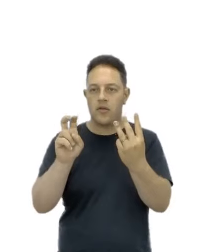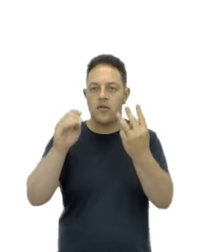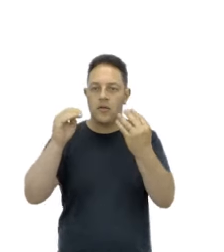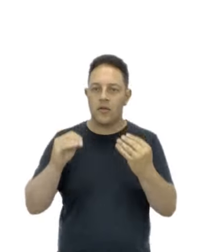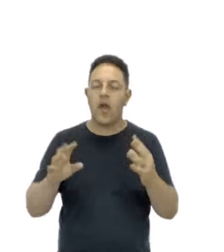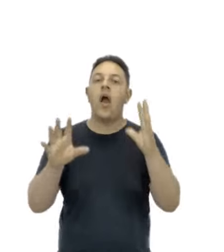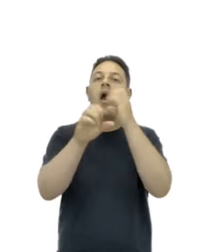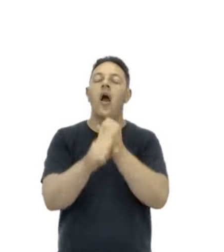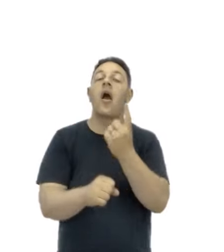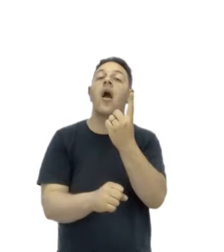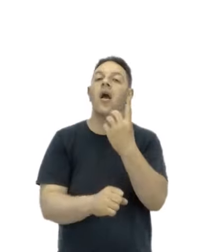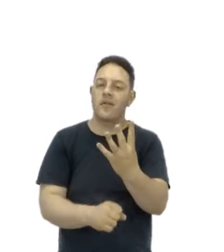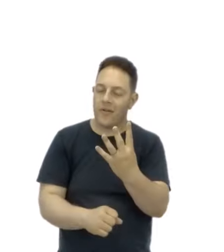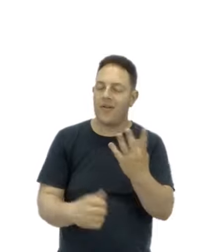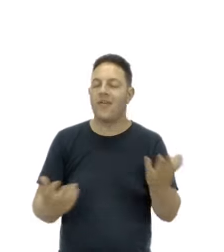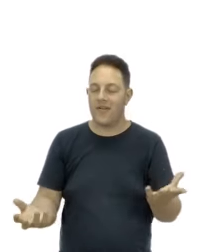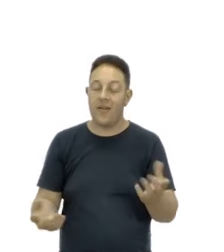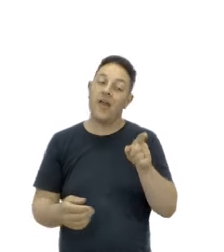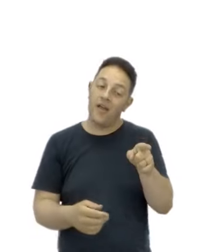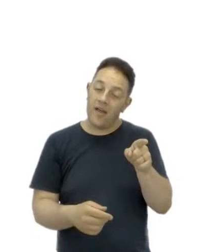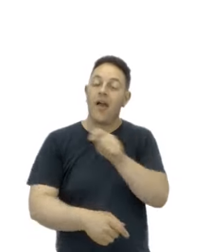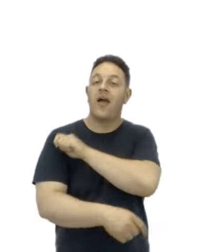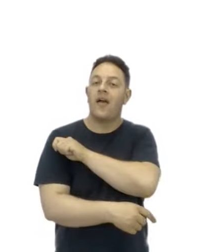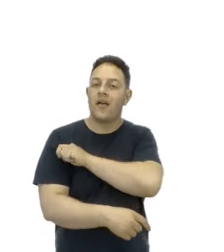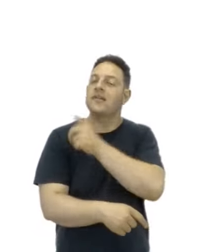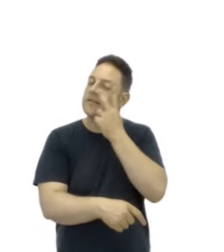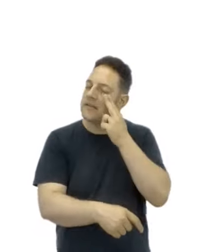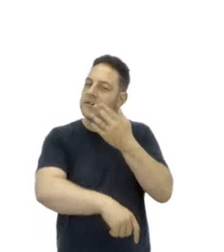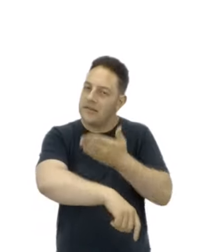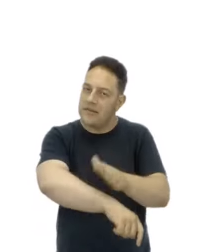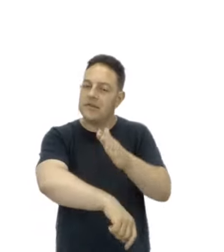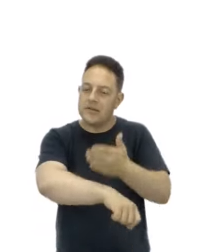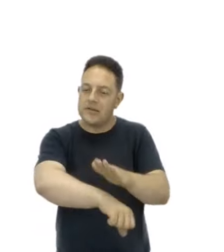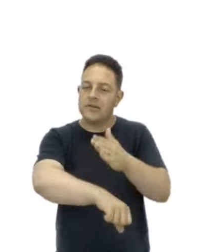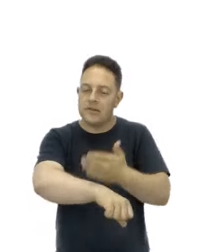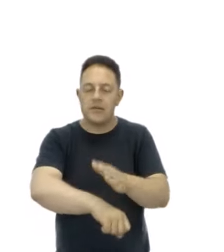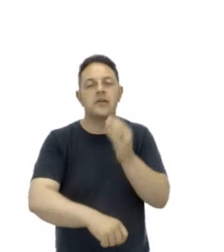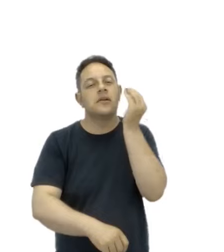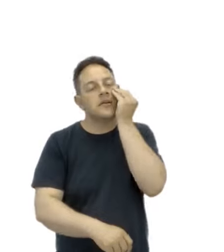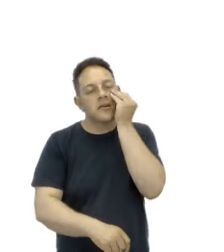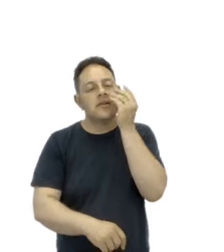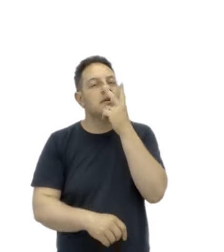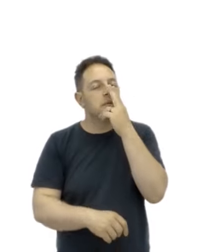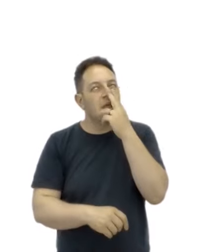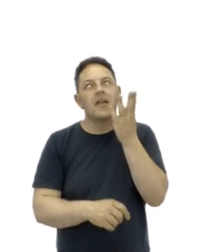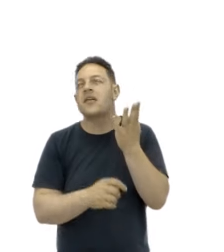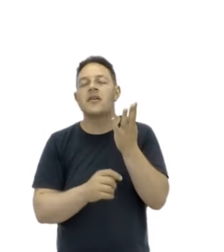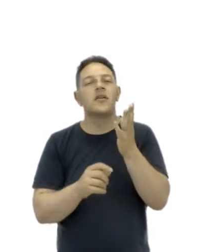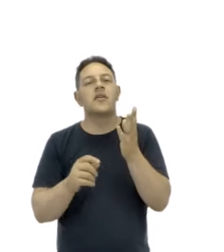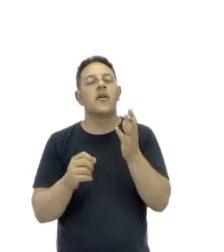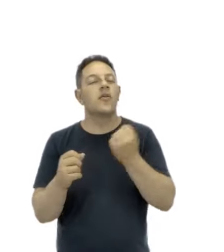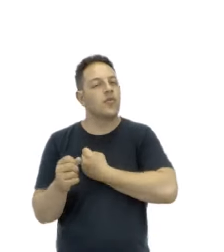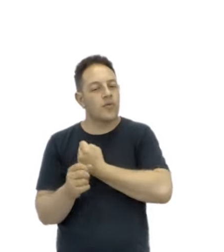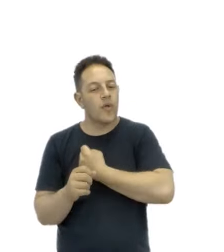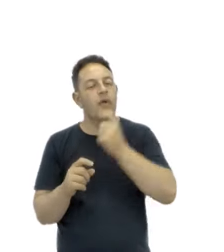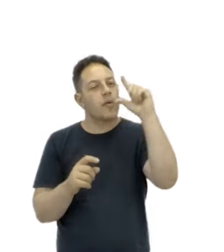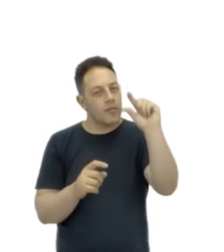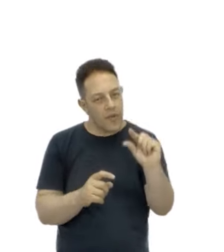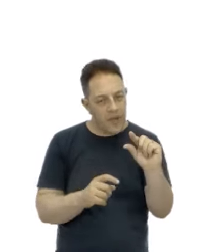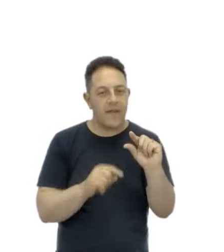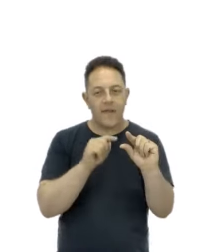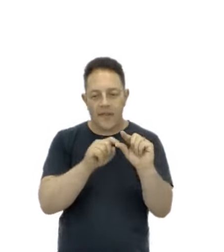Isso significa que há necessidade de iniciarmos, né, trabalhar com uma grandeza menor dos números dentro